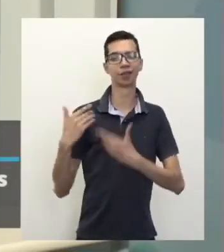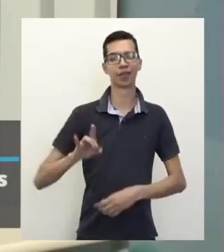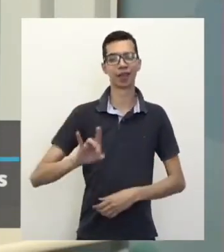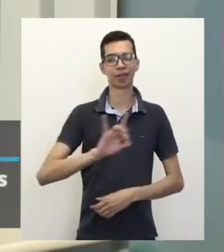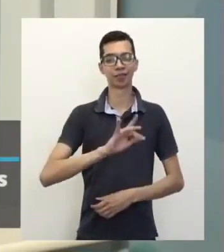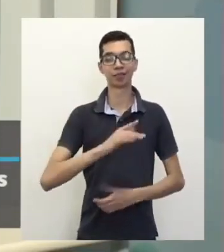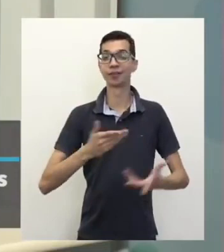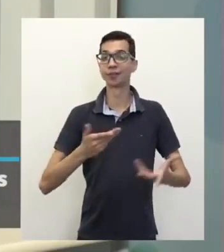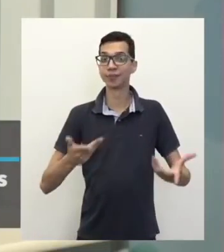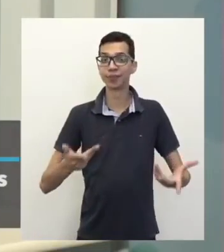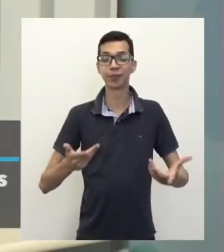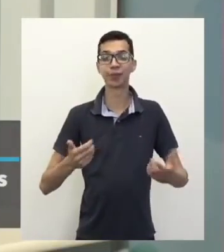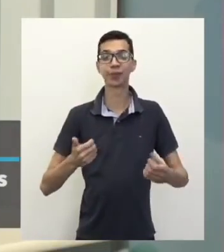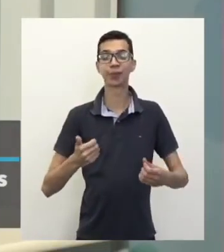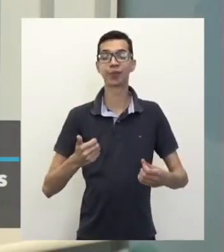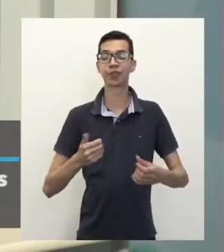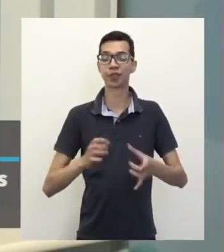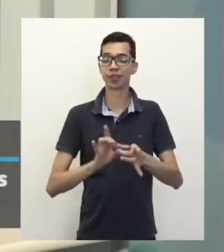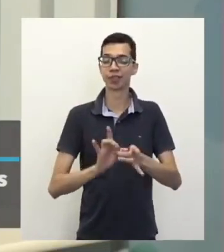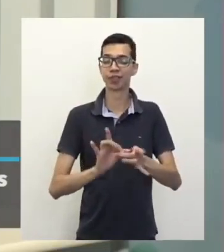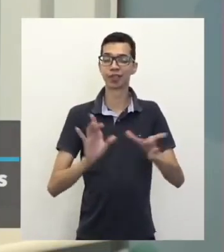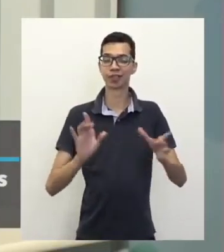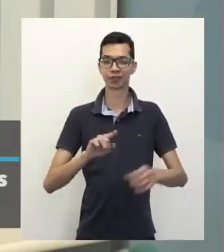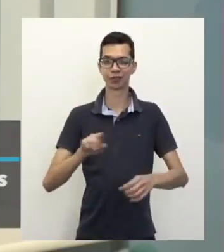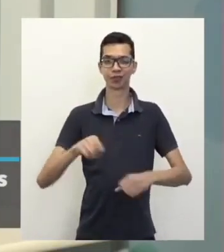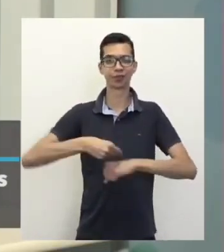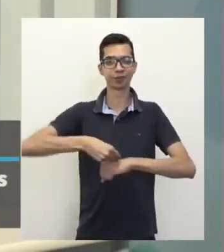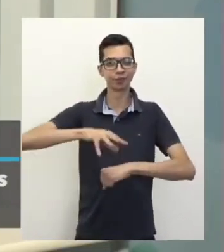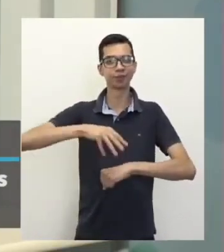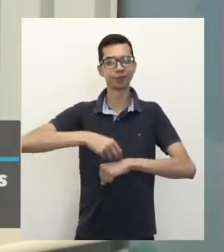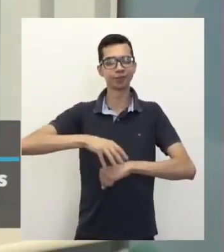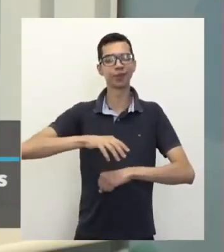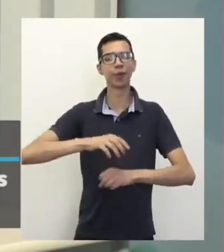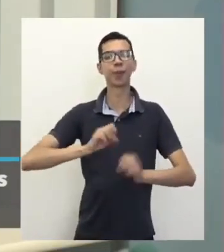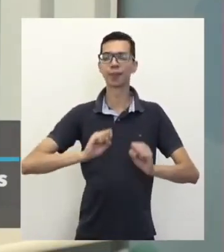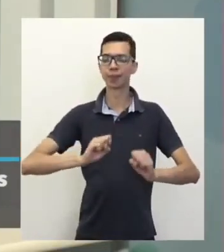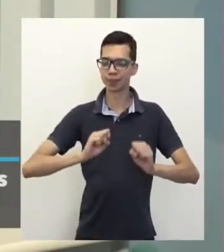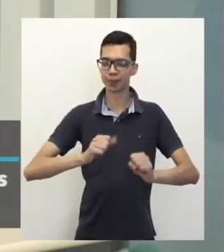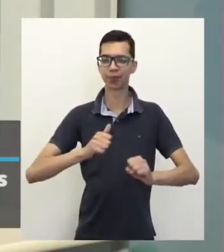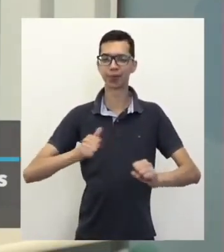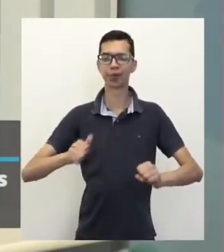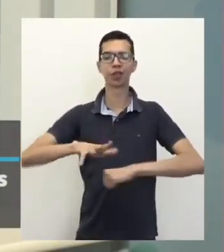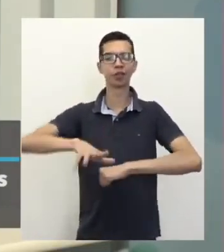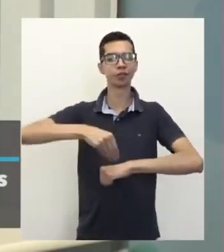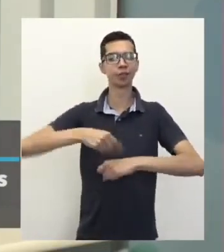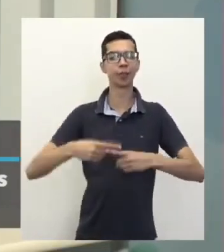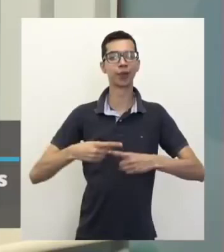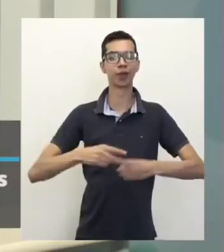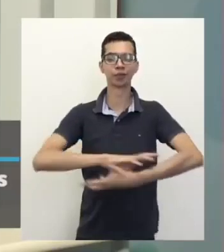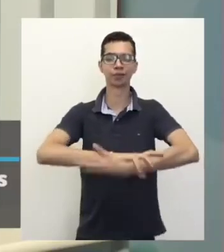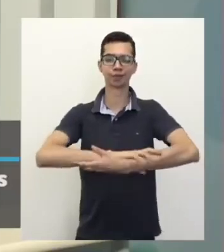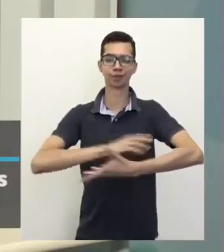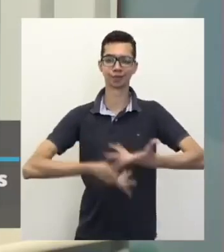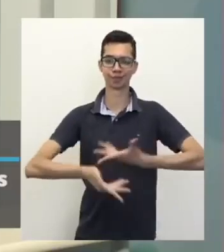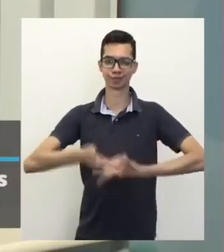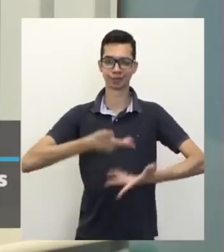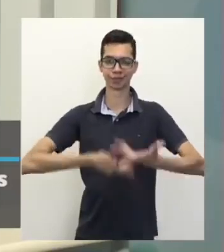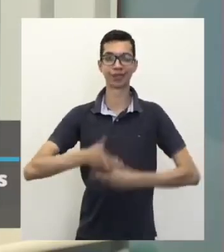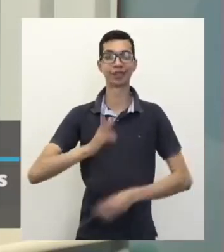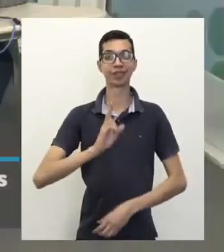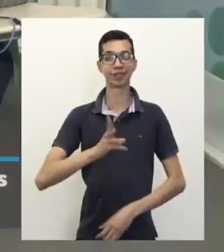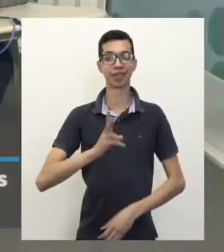registrarem as suas sugestões, para que a gente possa sempre continuar essa parceria desenvolvida aqui pelo Centro de